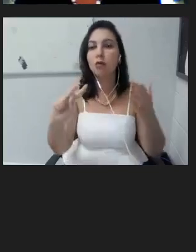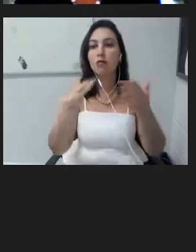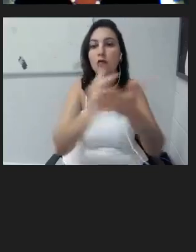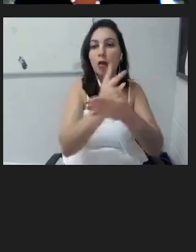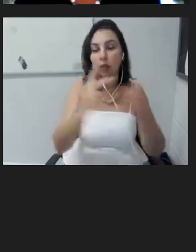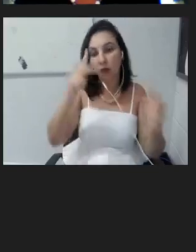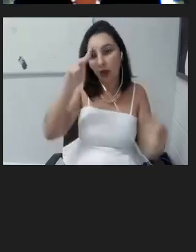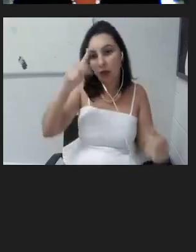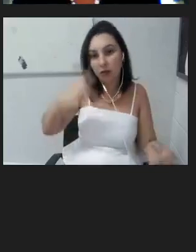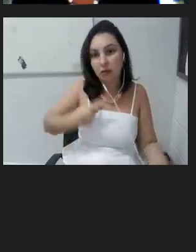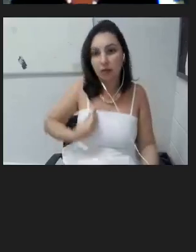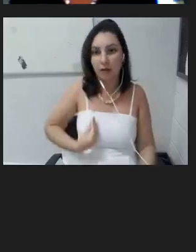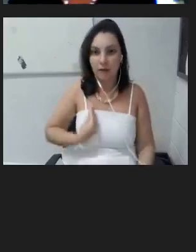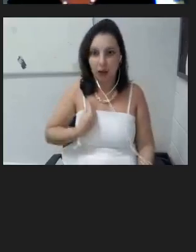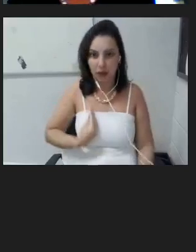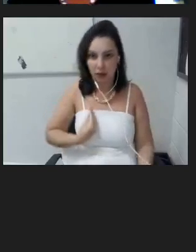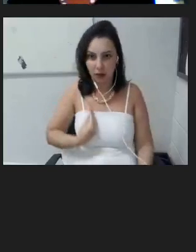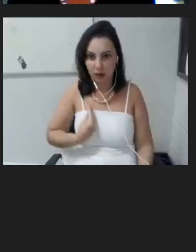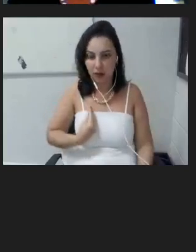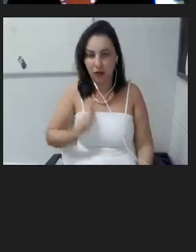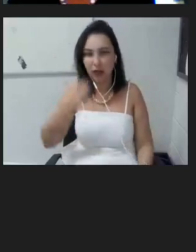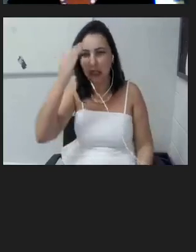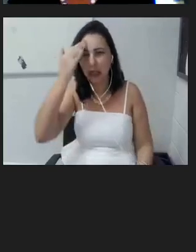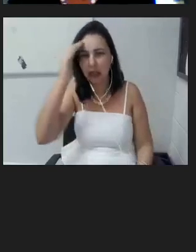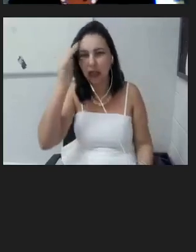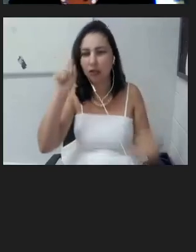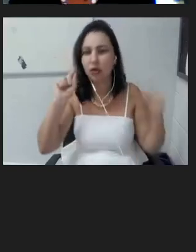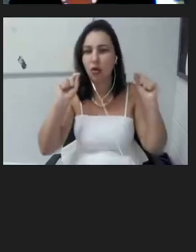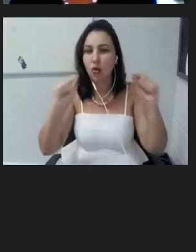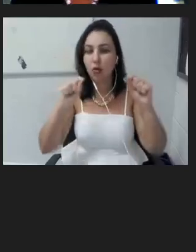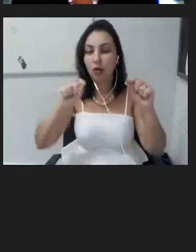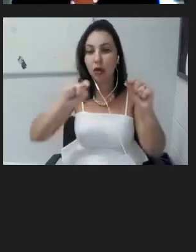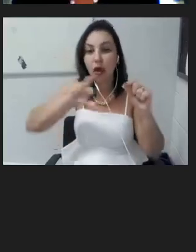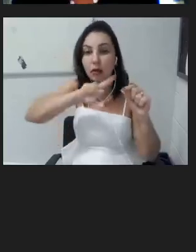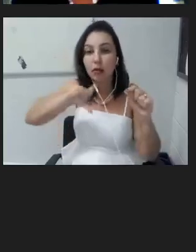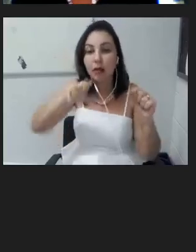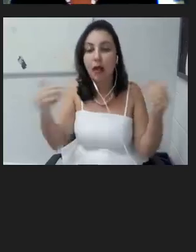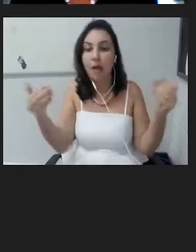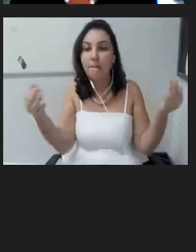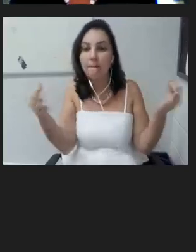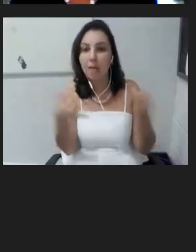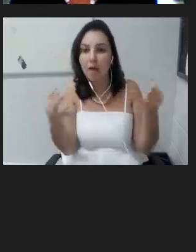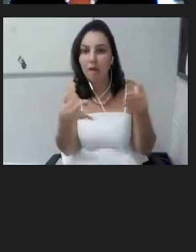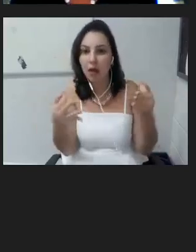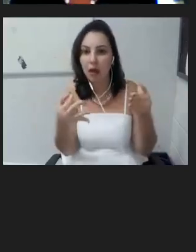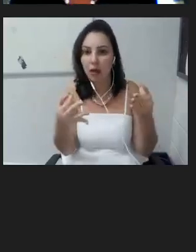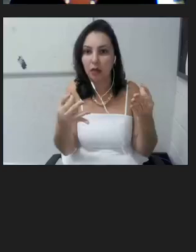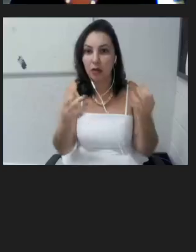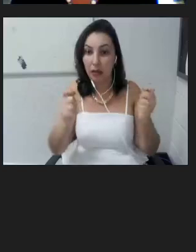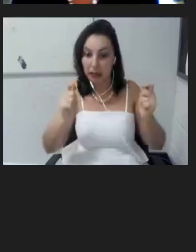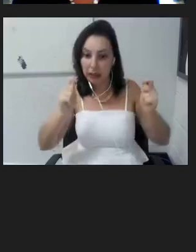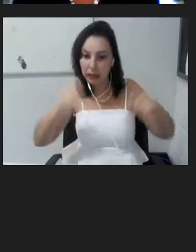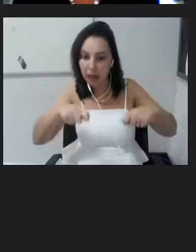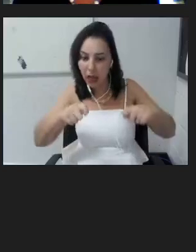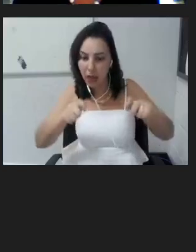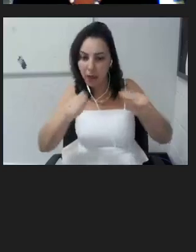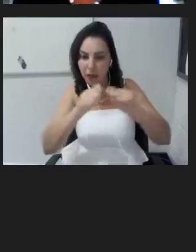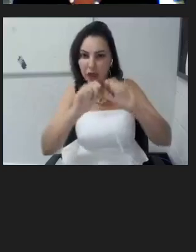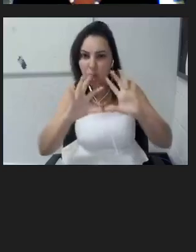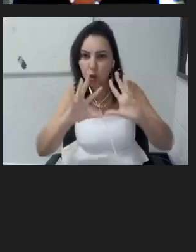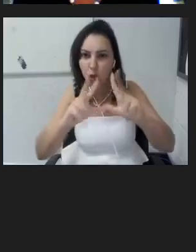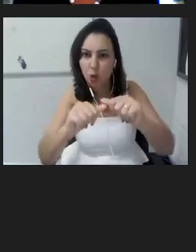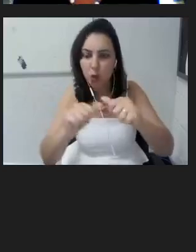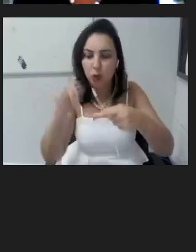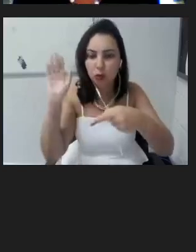vida. Tem o entendimento de que ninguém é perfeito e que não é possível fazer tudo para todo